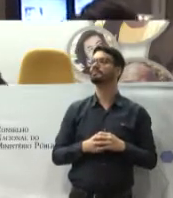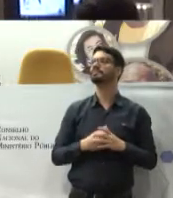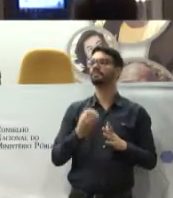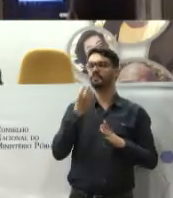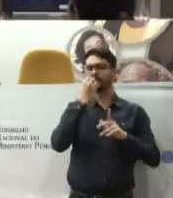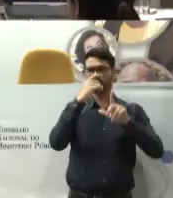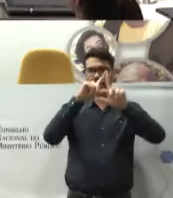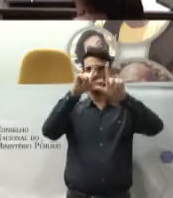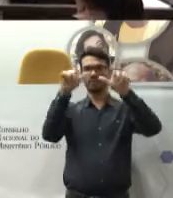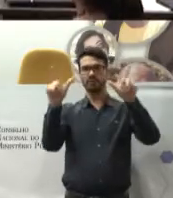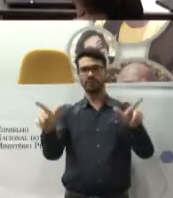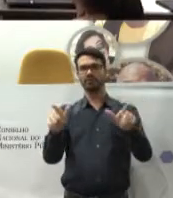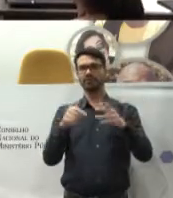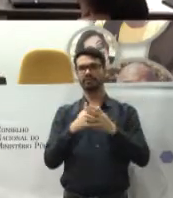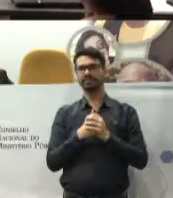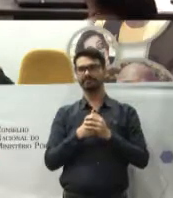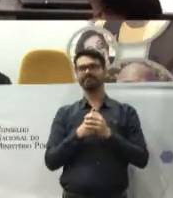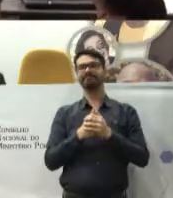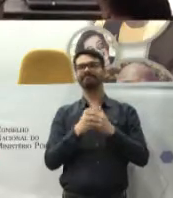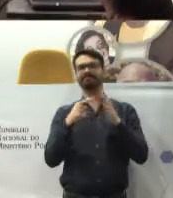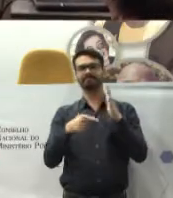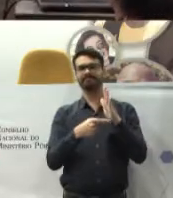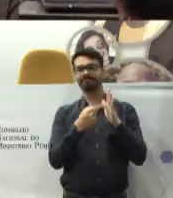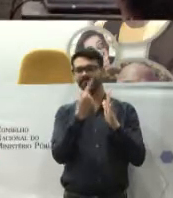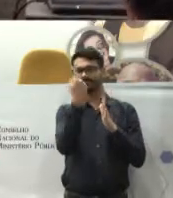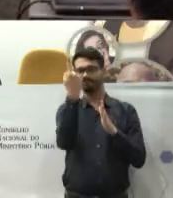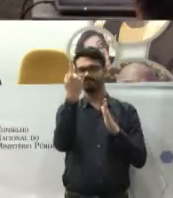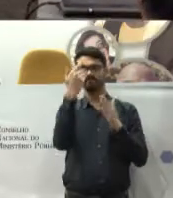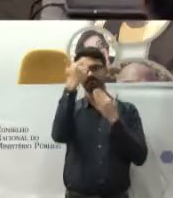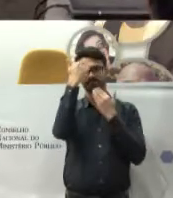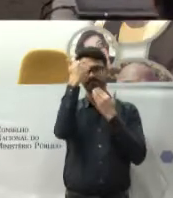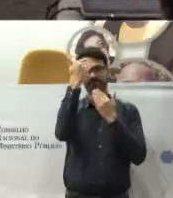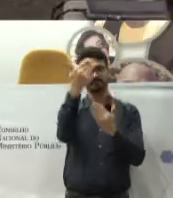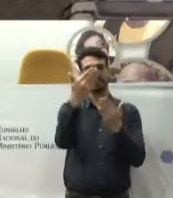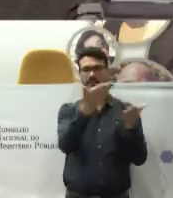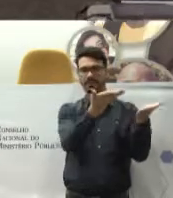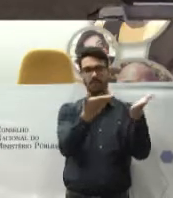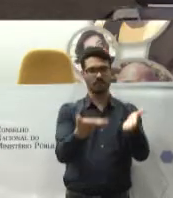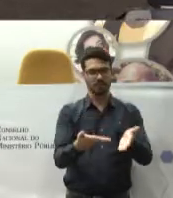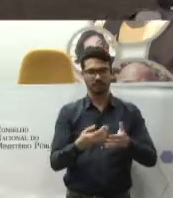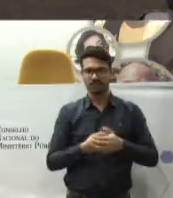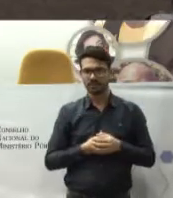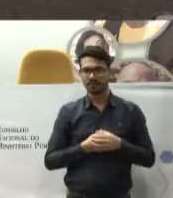Bom dia. Eu quero primeiramente agradecer o convite